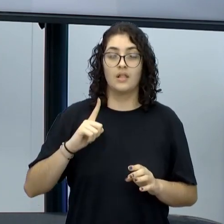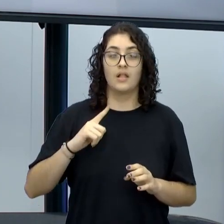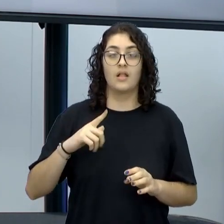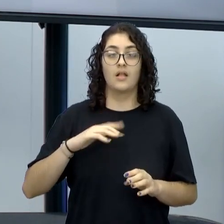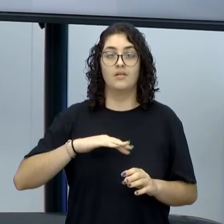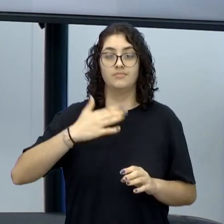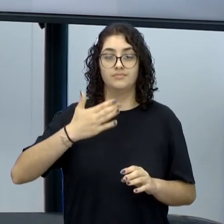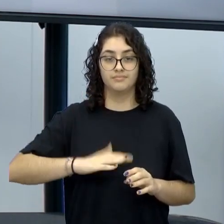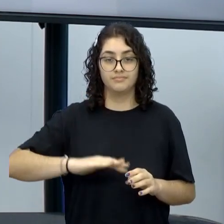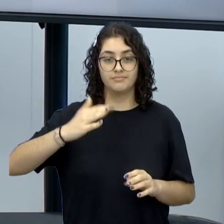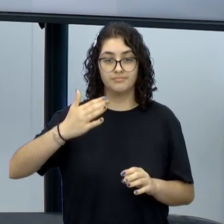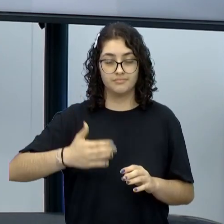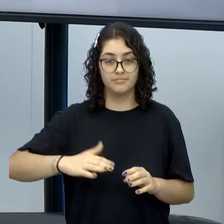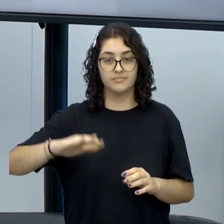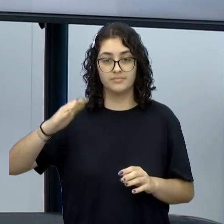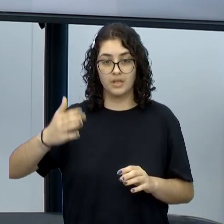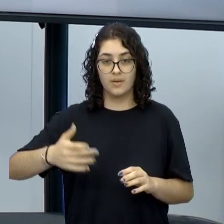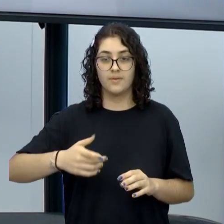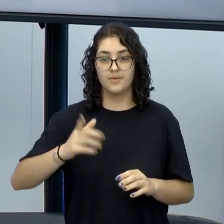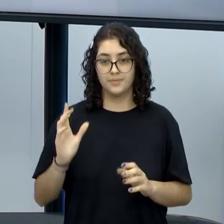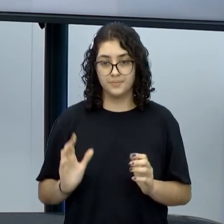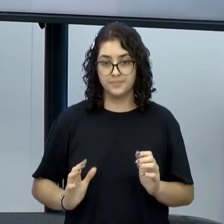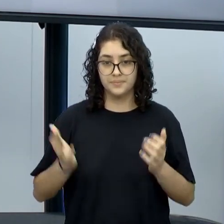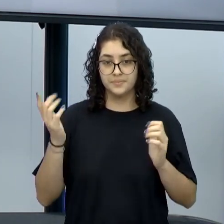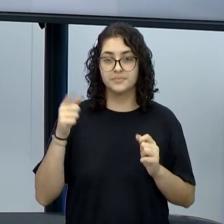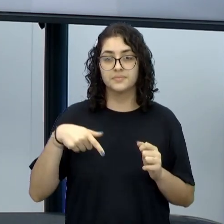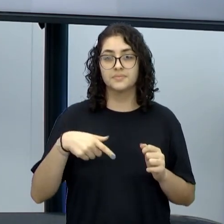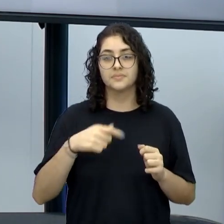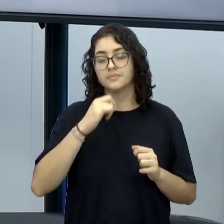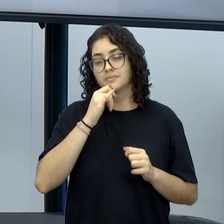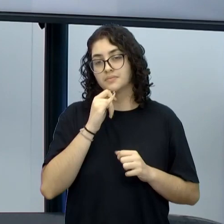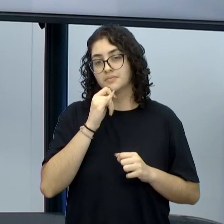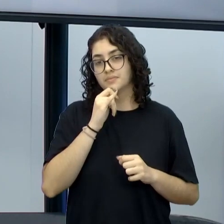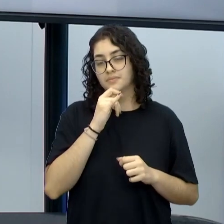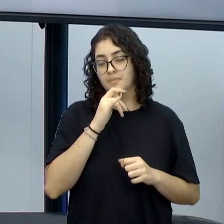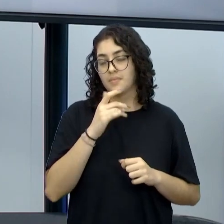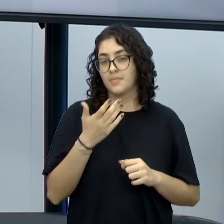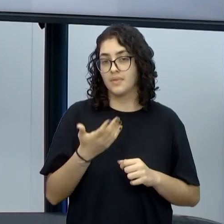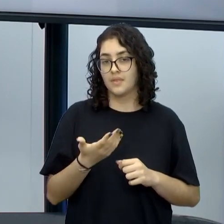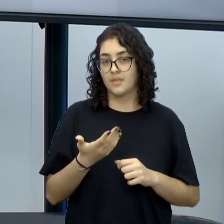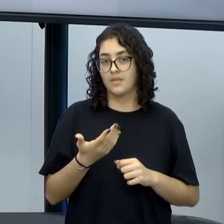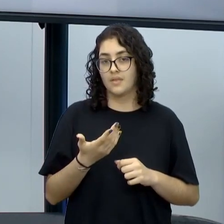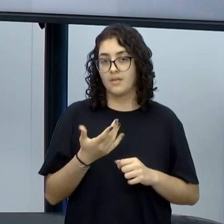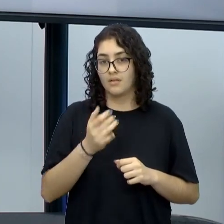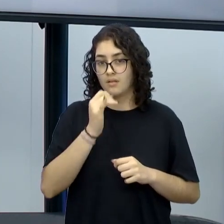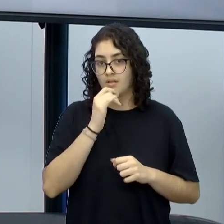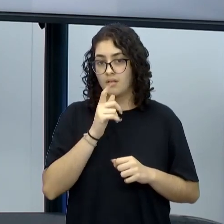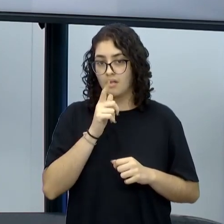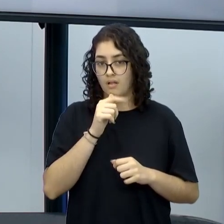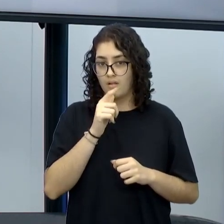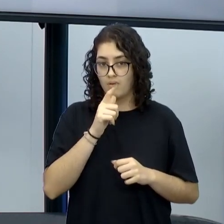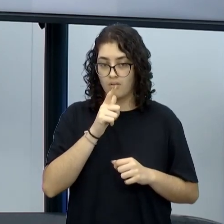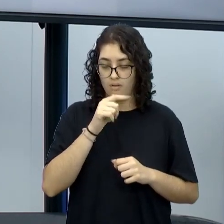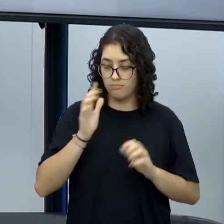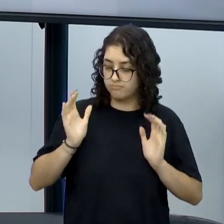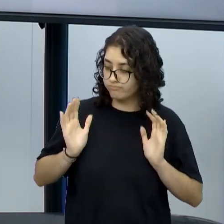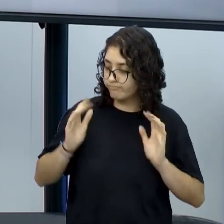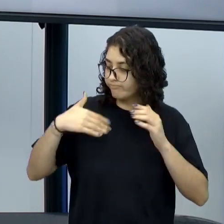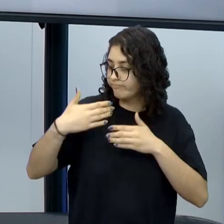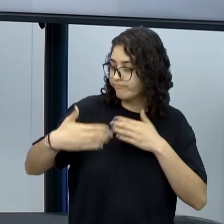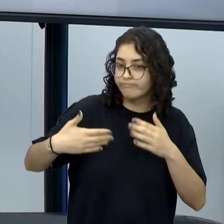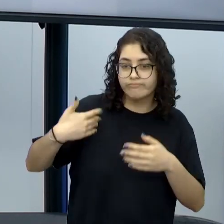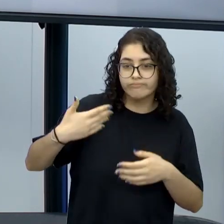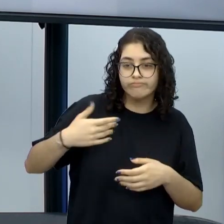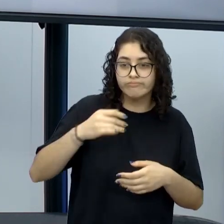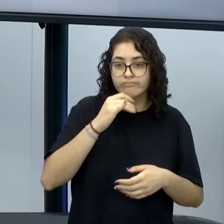rios, e isso é um processo, obviamente, que acontece por causa que você tem água corrente, né? Não é,